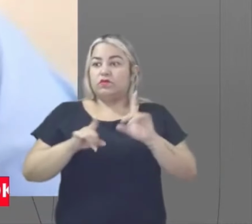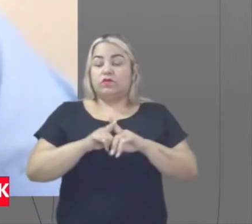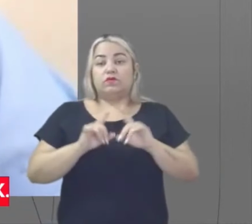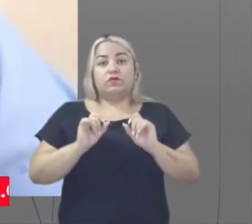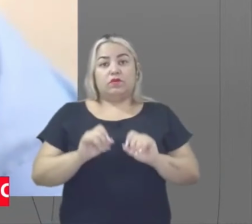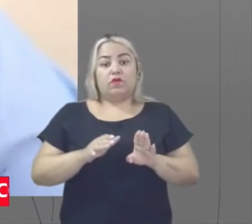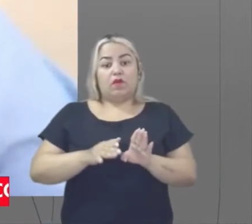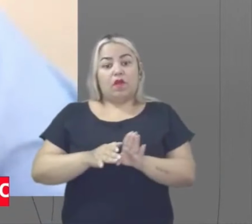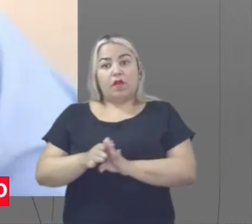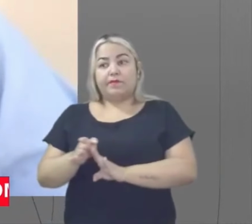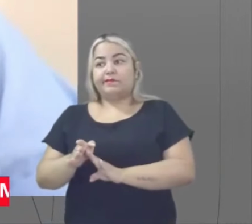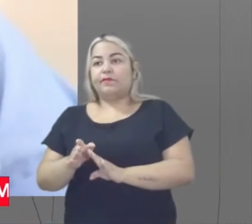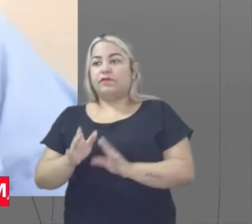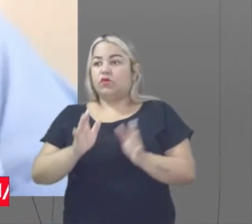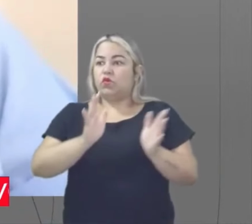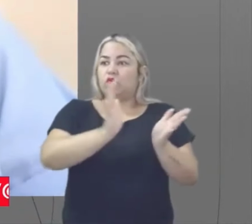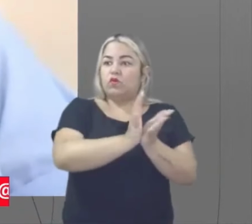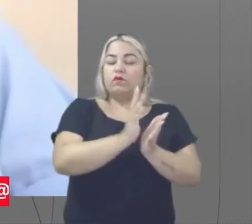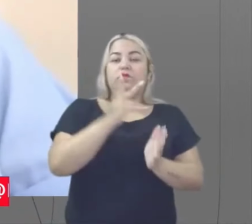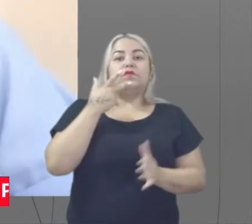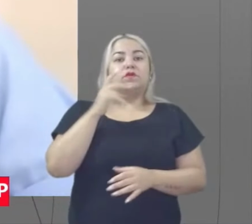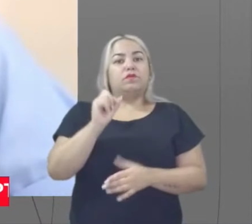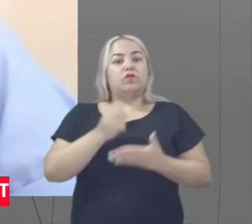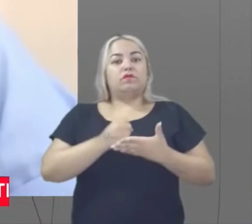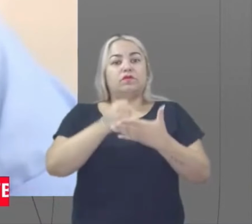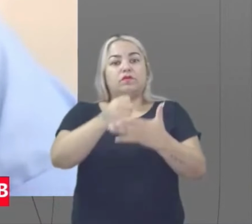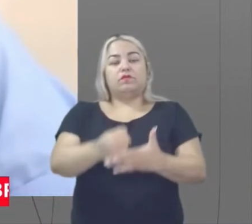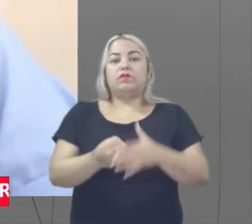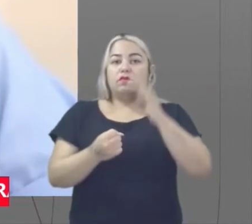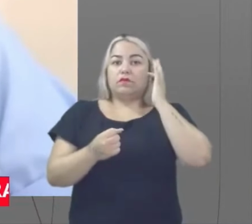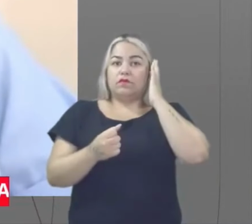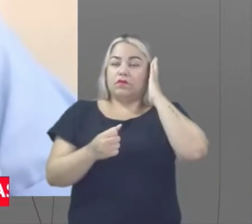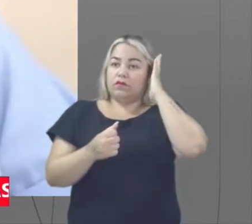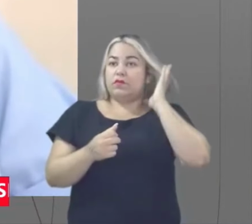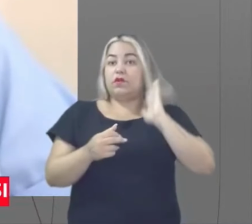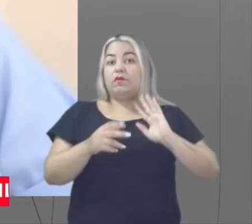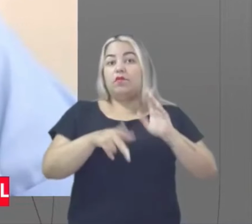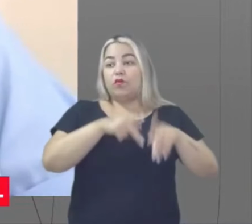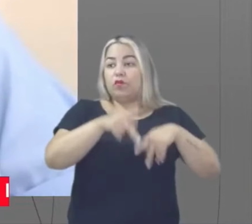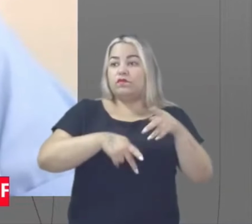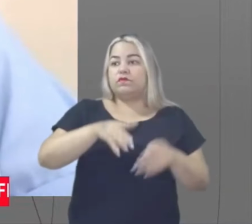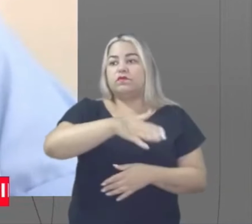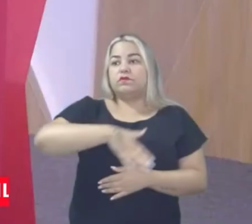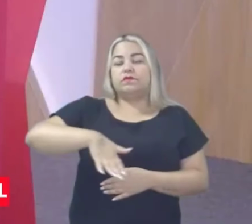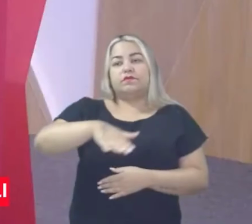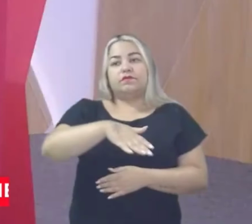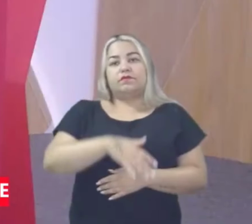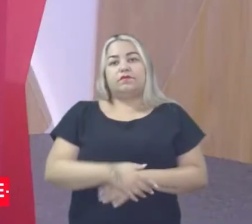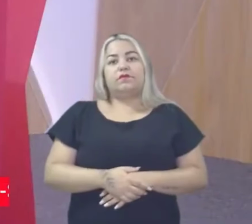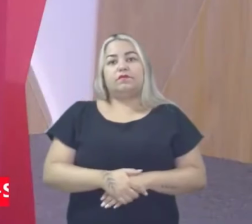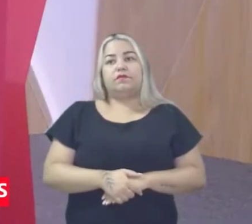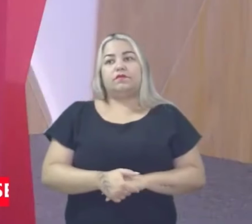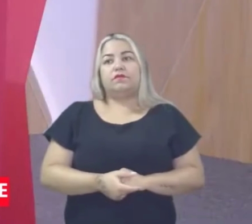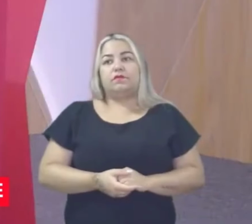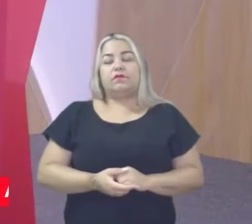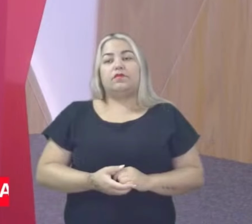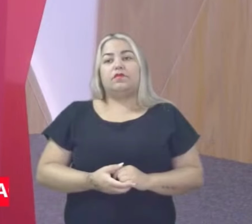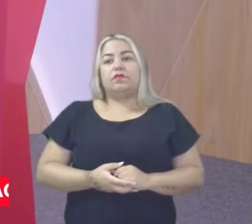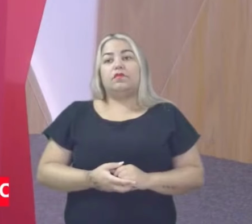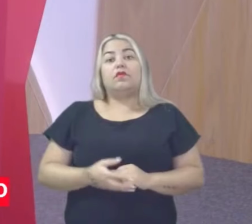reorientar a tropa para que a tropa possa ofertar para a população uma segurança pública mais cidadã. Já que o senhor